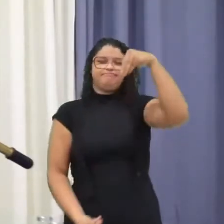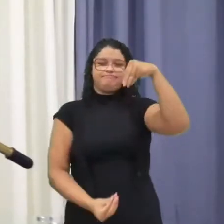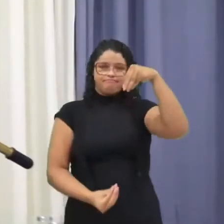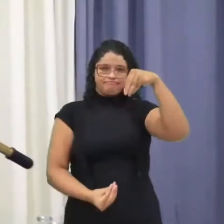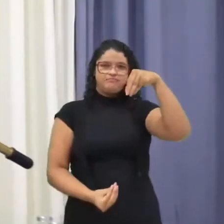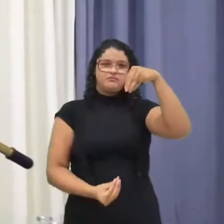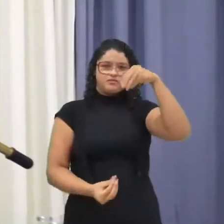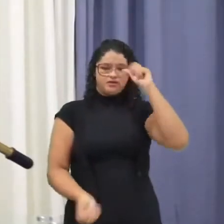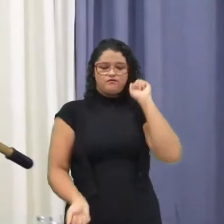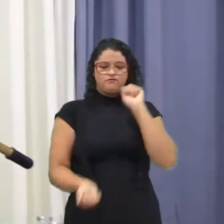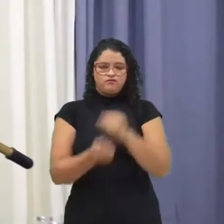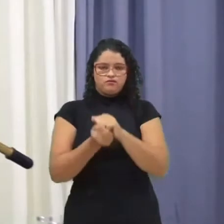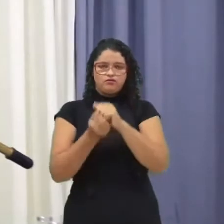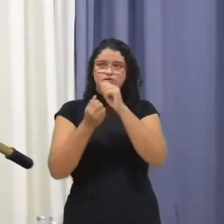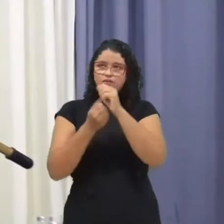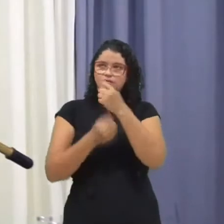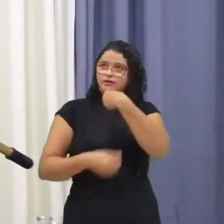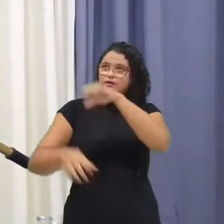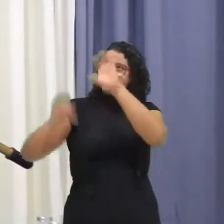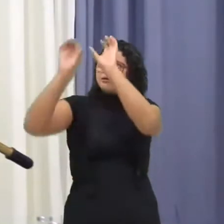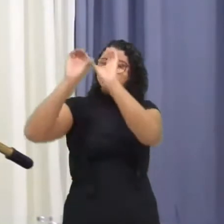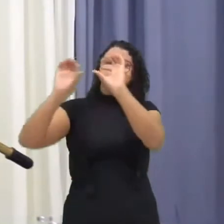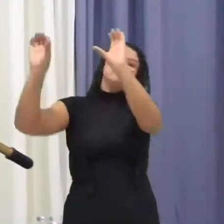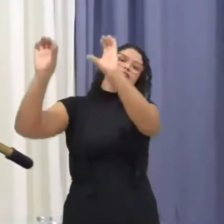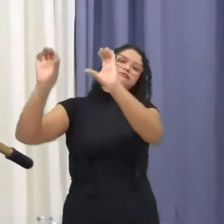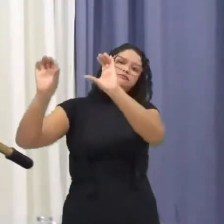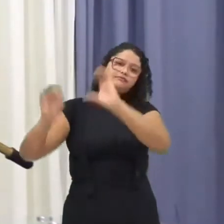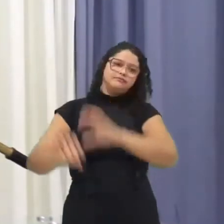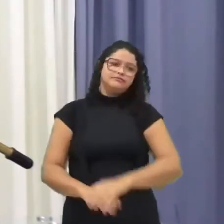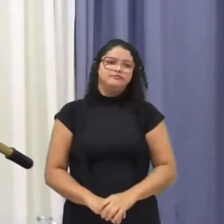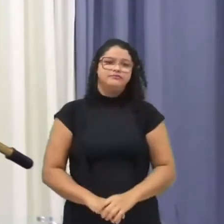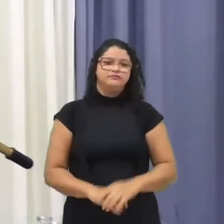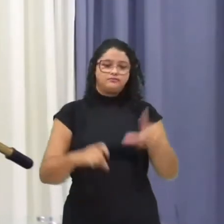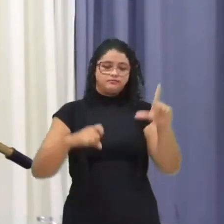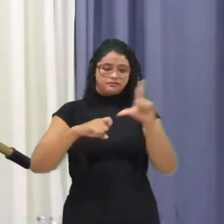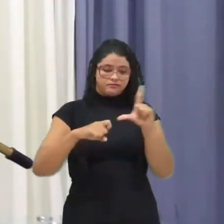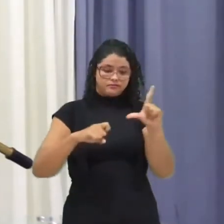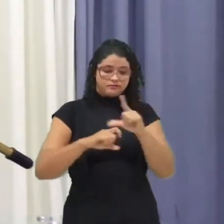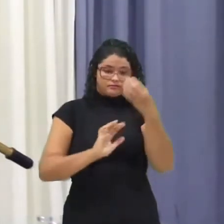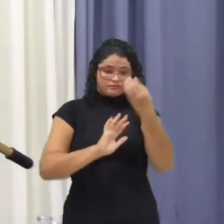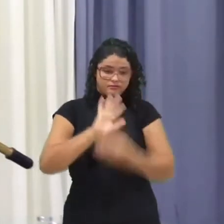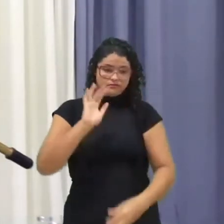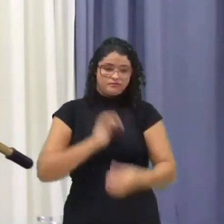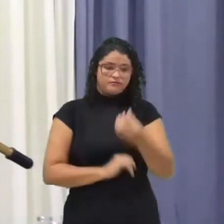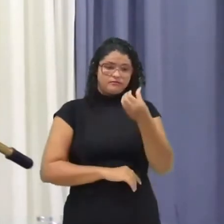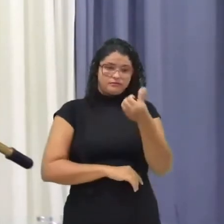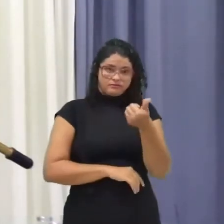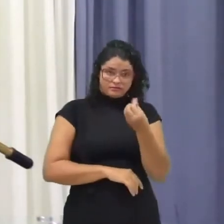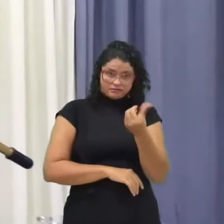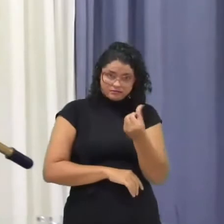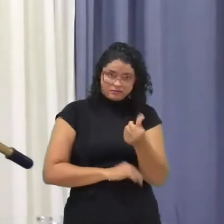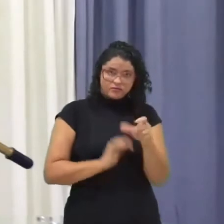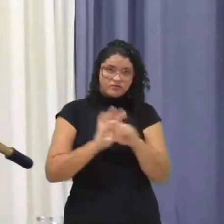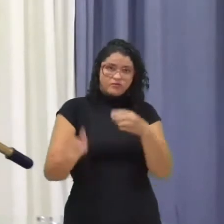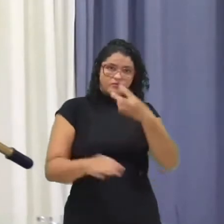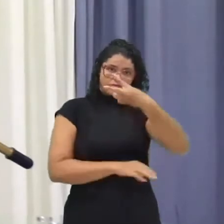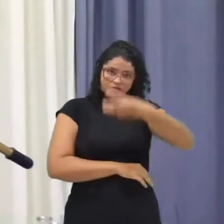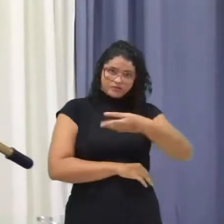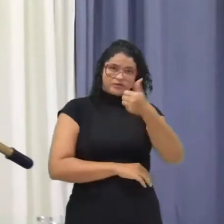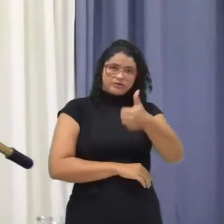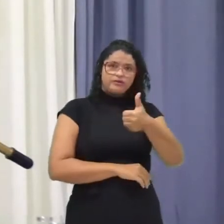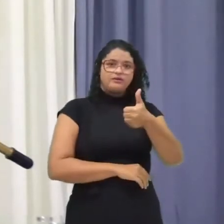para o céu. Quando da passagem de Lucas 16, 19 a 31, que fala do rico e